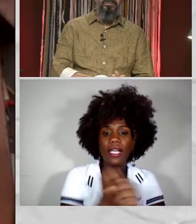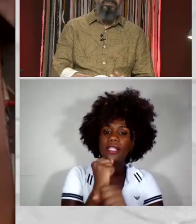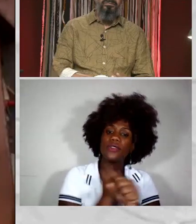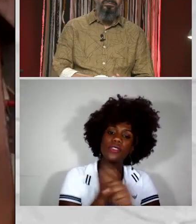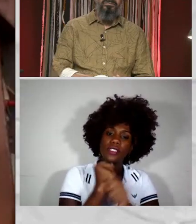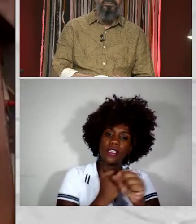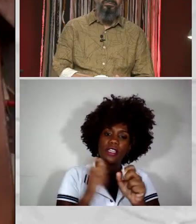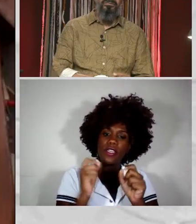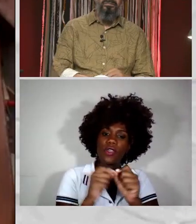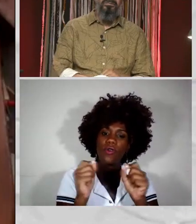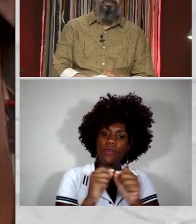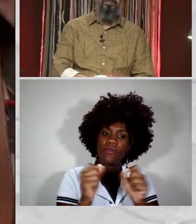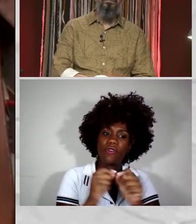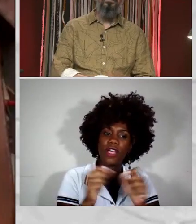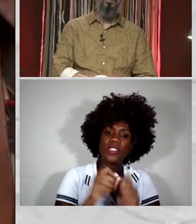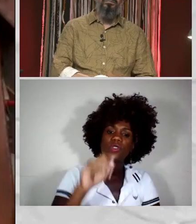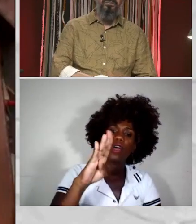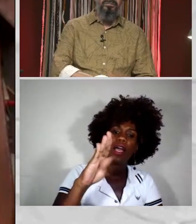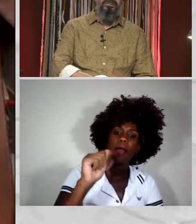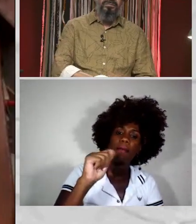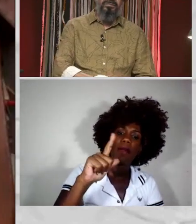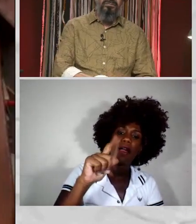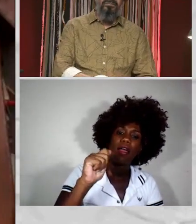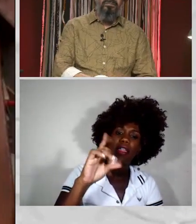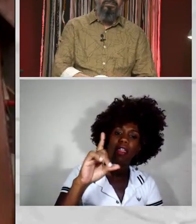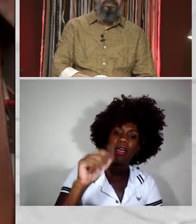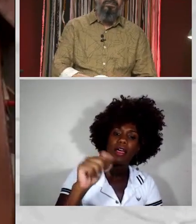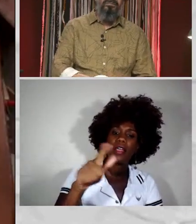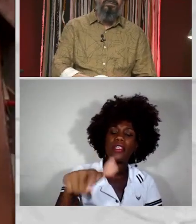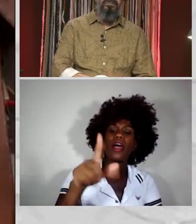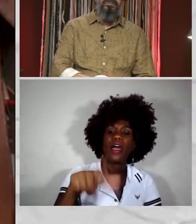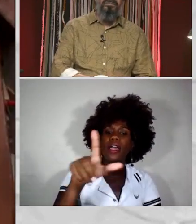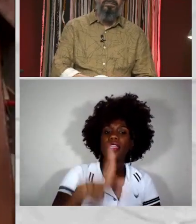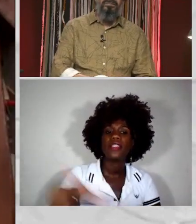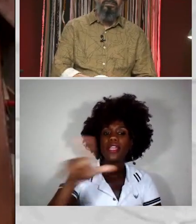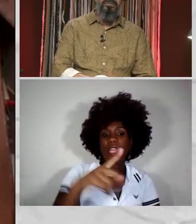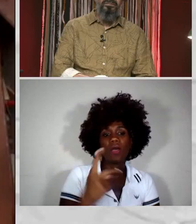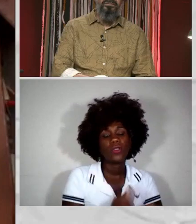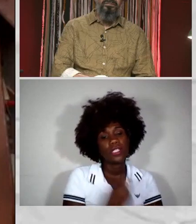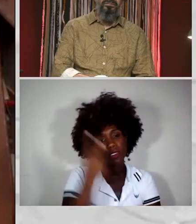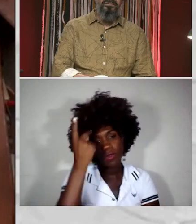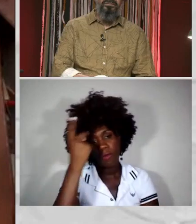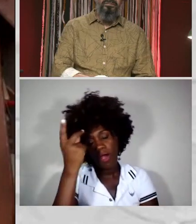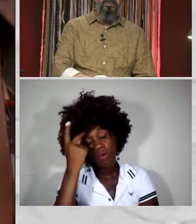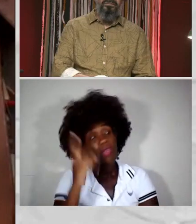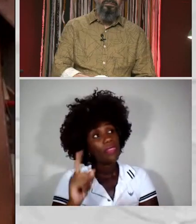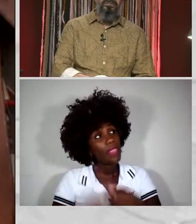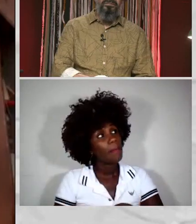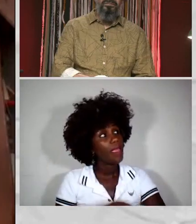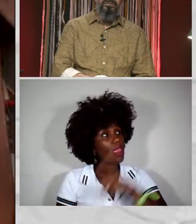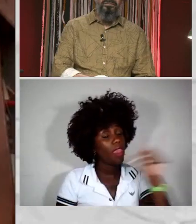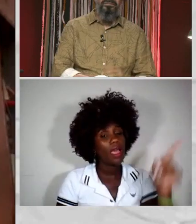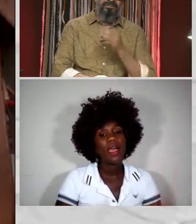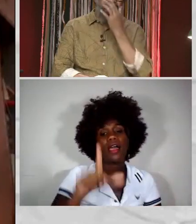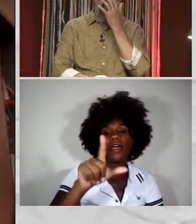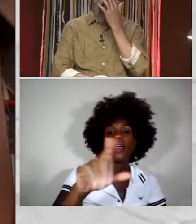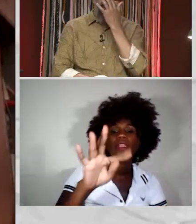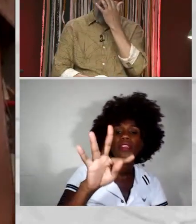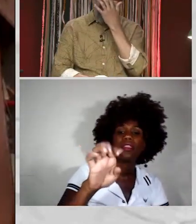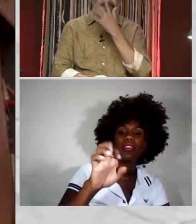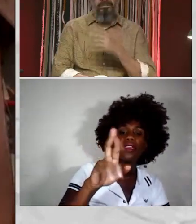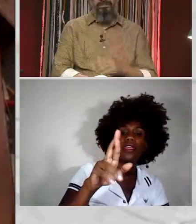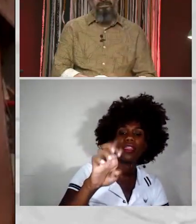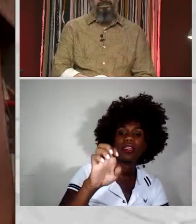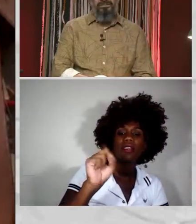faço aqui a balada literária acontecer aqui em São Paulo, e acontece em Teresina, já há 5 anos, e também